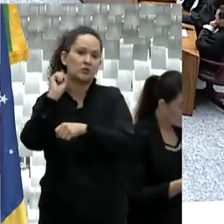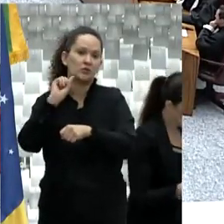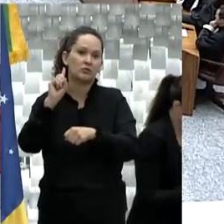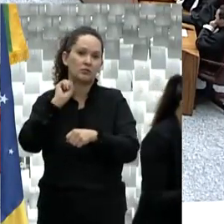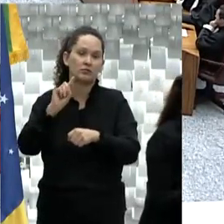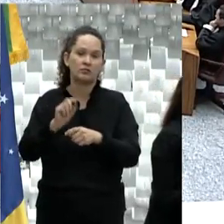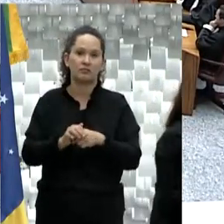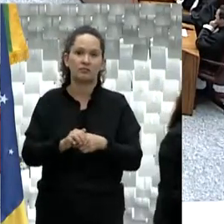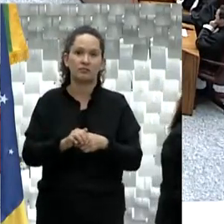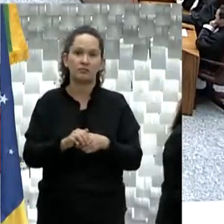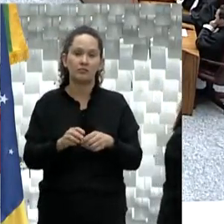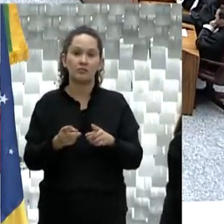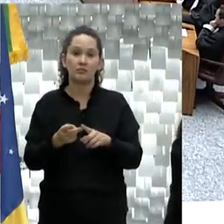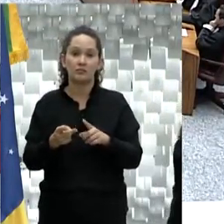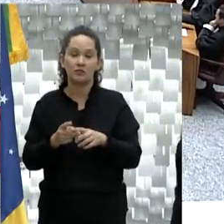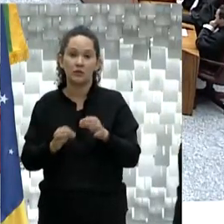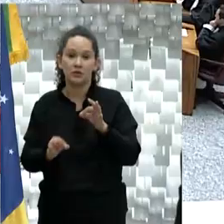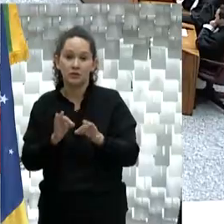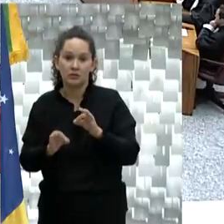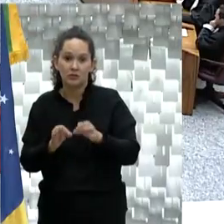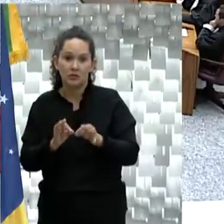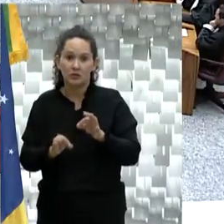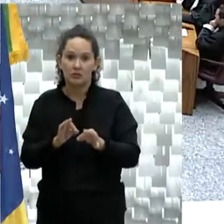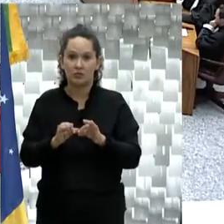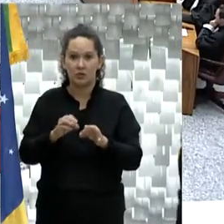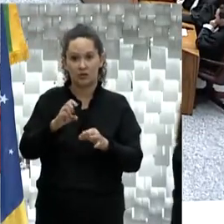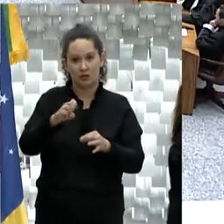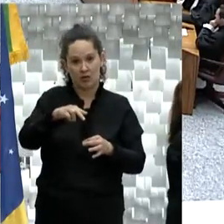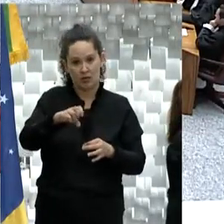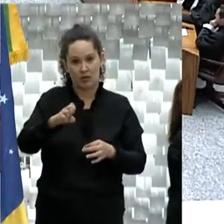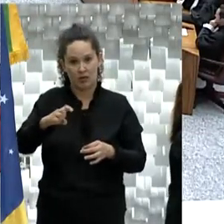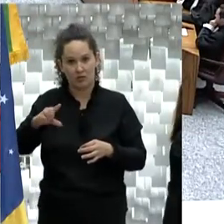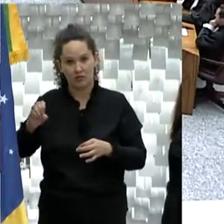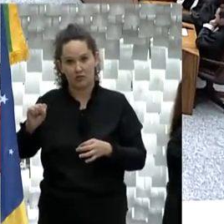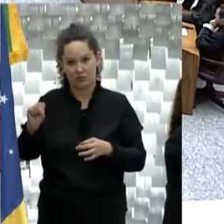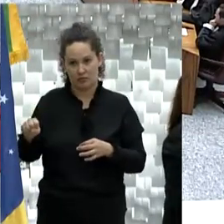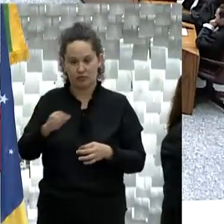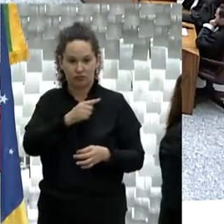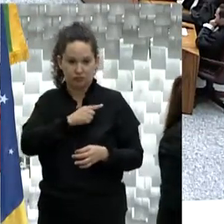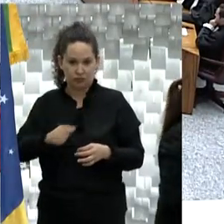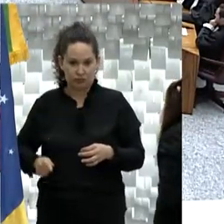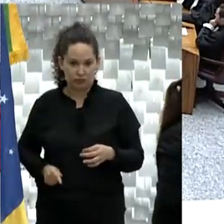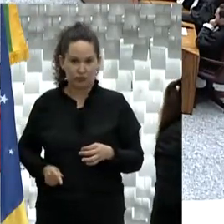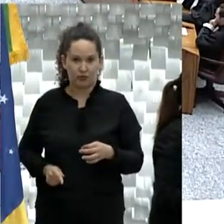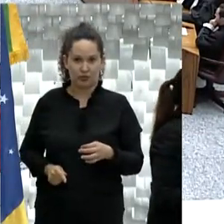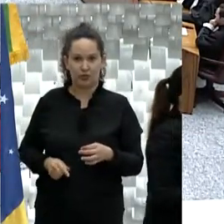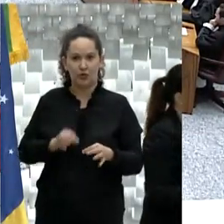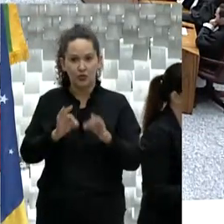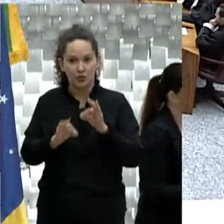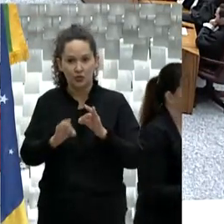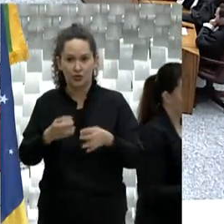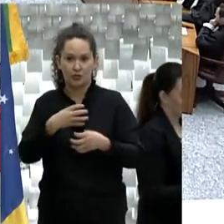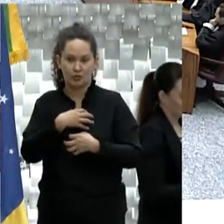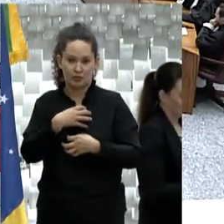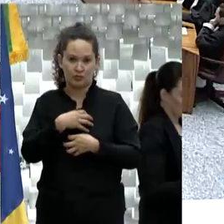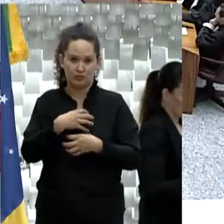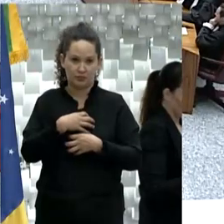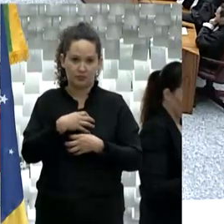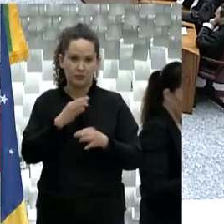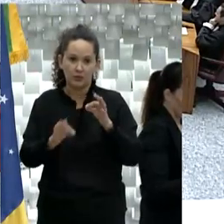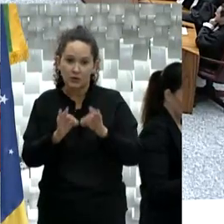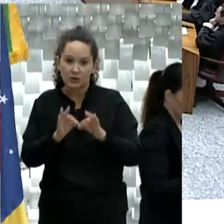Gerais. Desembargador Nelson Messias de Moraes, presidente do Tribunal de Justiça da Bahia,